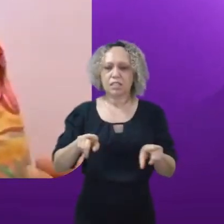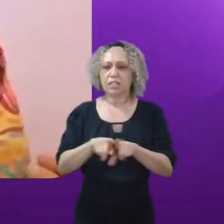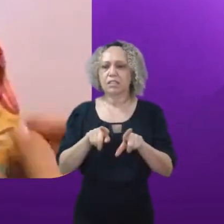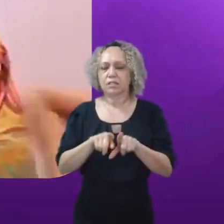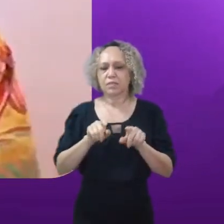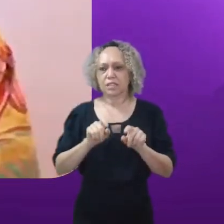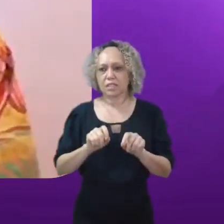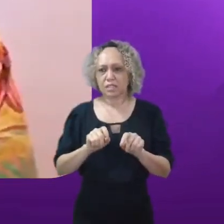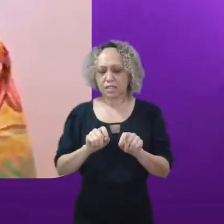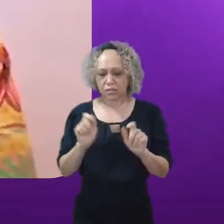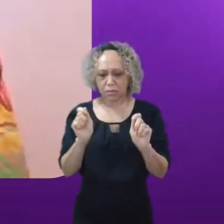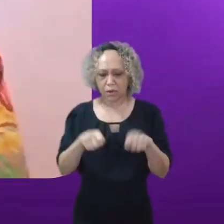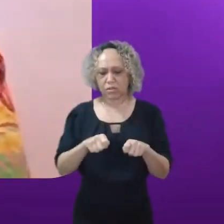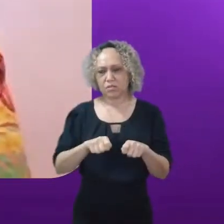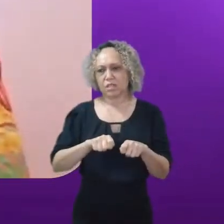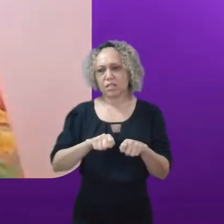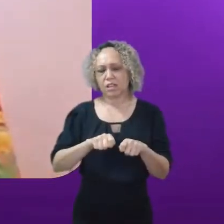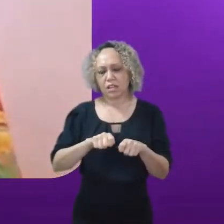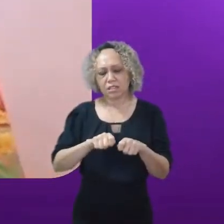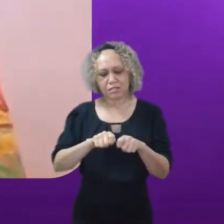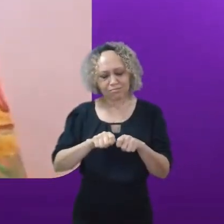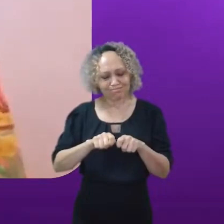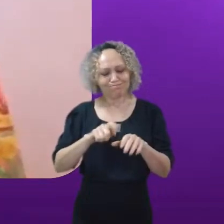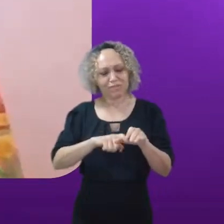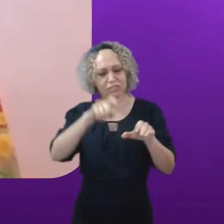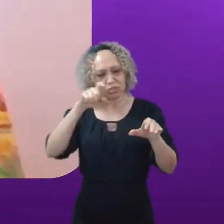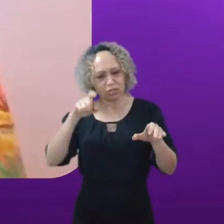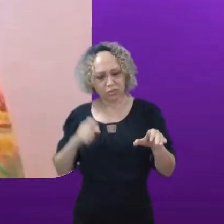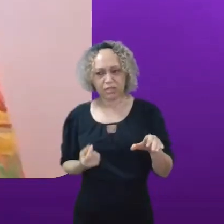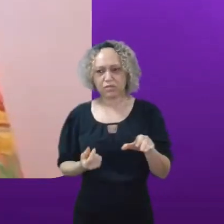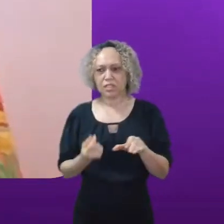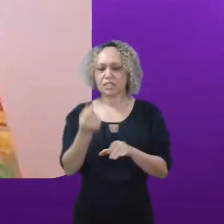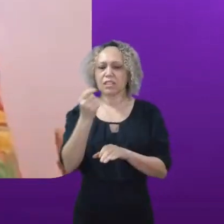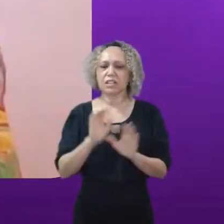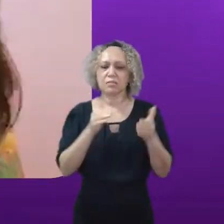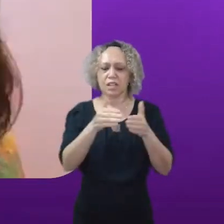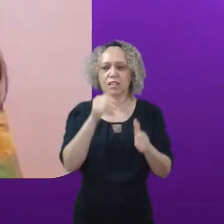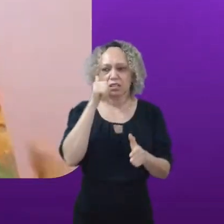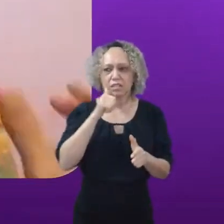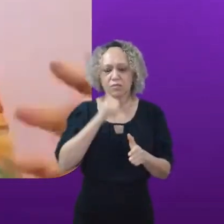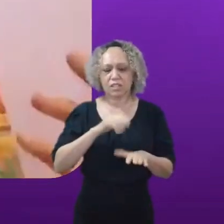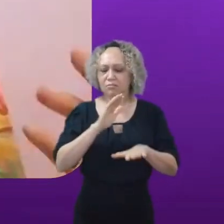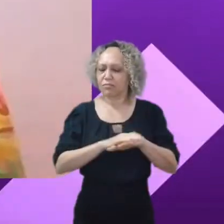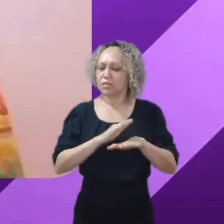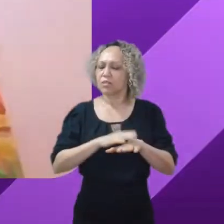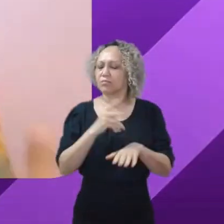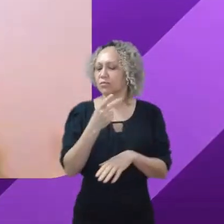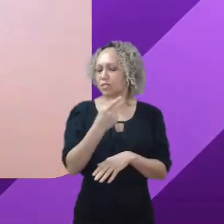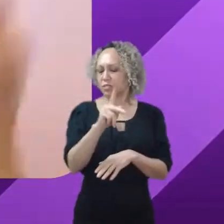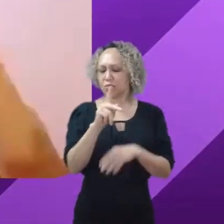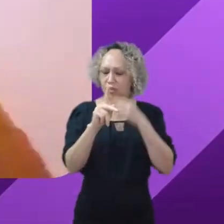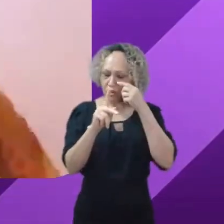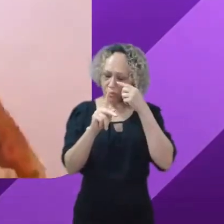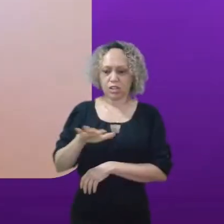uma possibilidade de autonomia financeira para essas mulheres construírem e serem donas dos seus próprios rumos, das